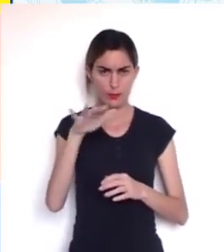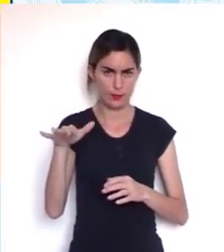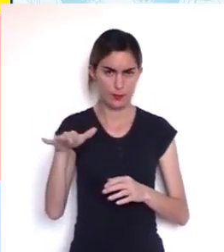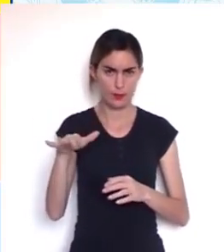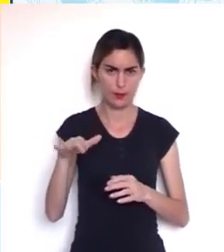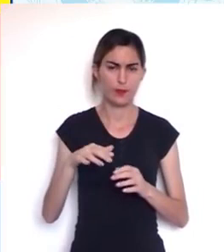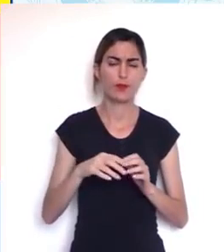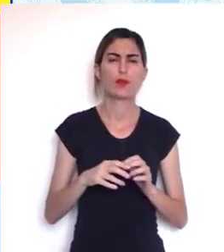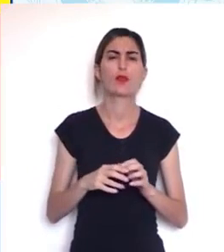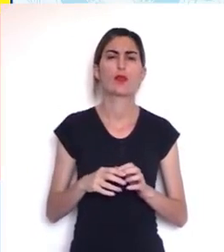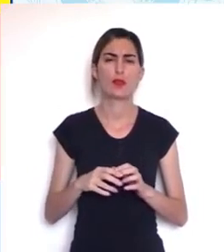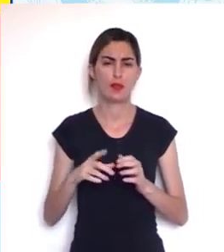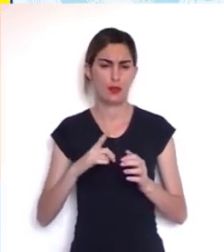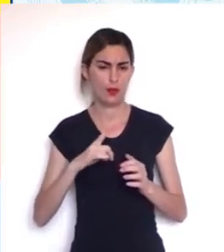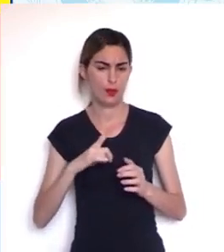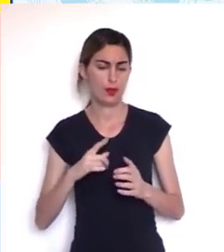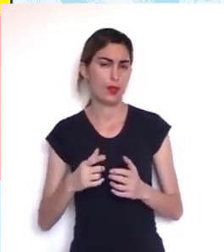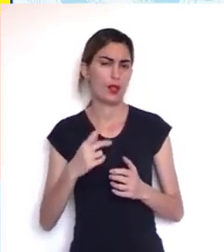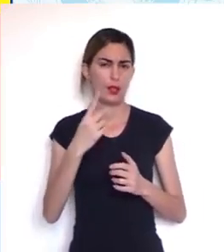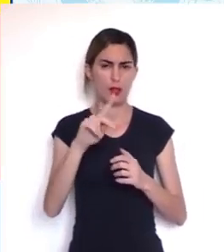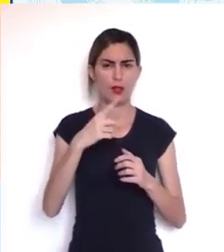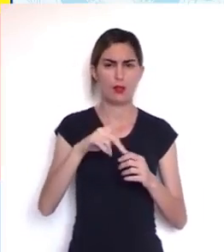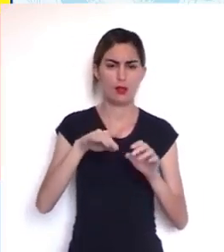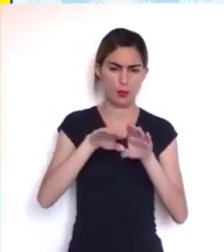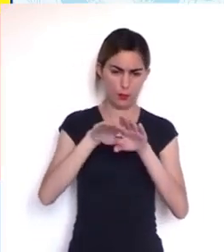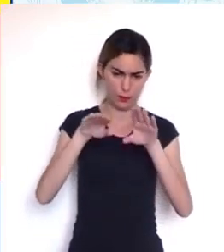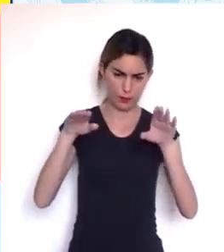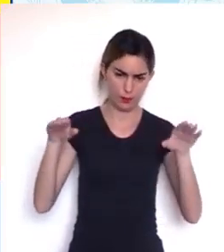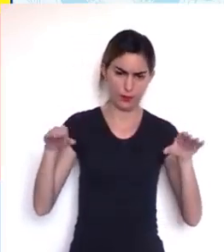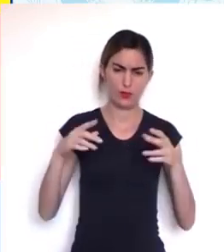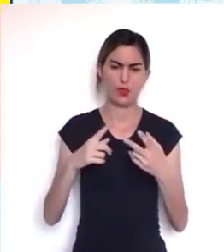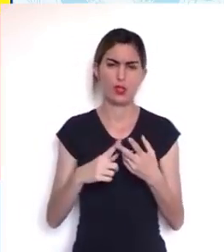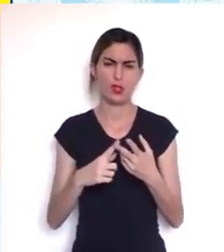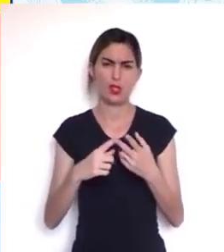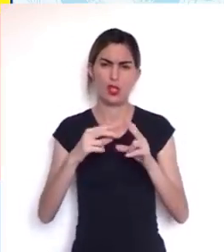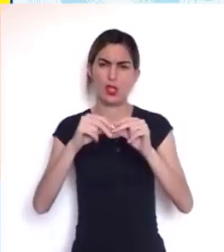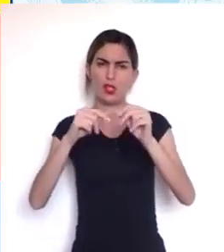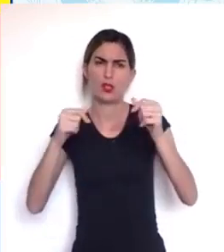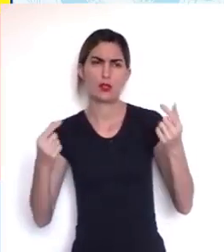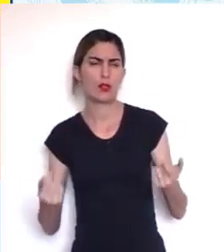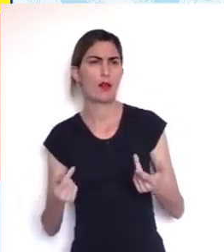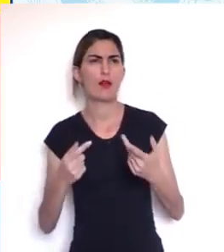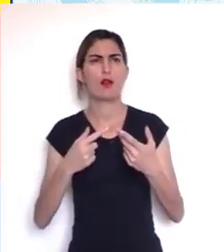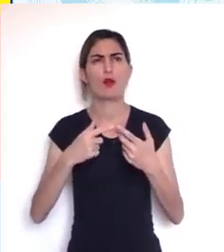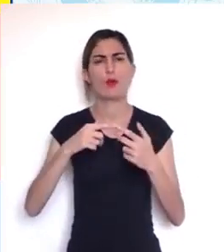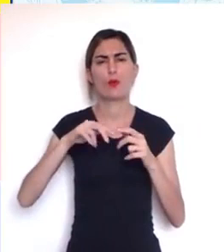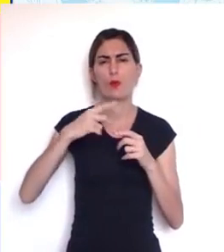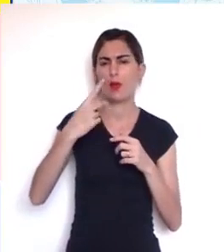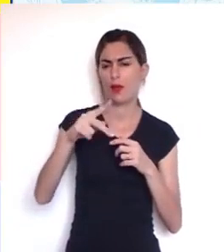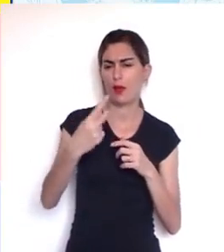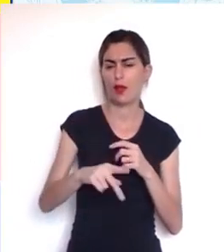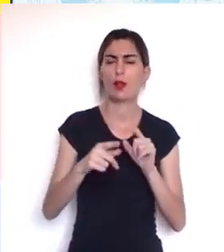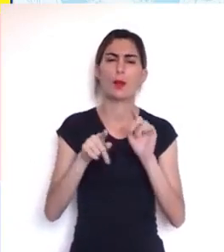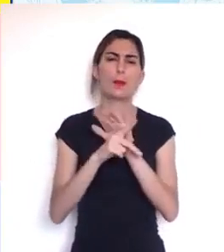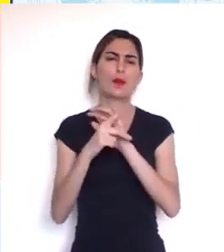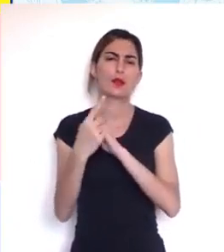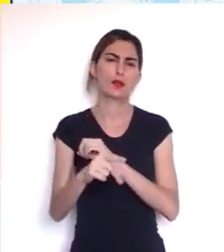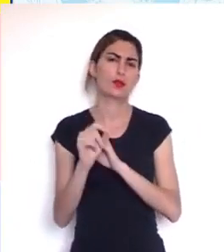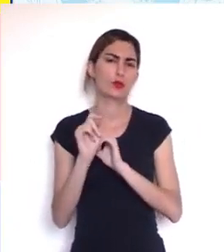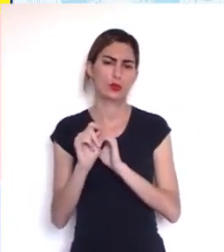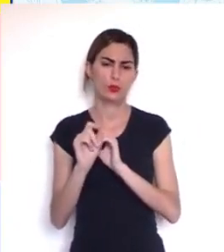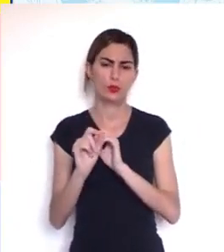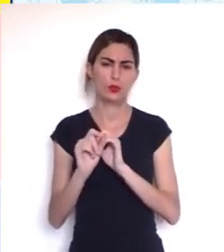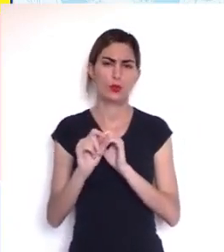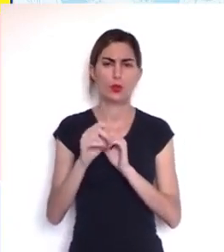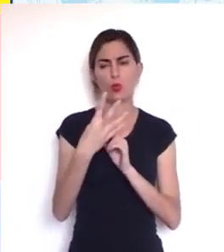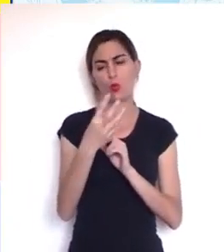plataforma continental, tem o talude, tem a planície abissal, tem a questão da dorsal, ela já vai